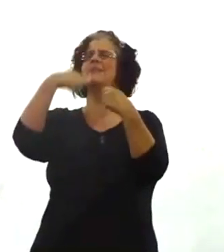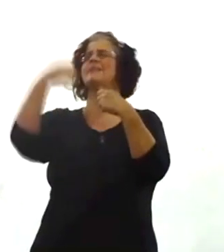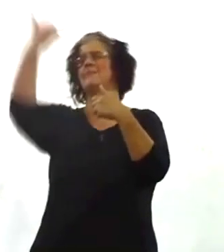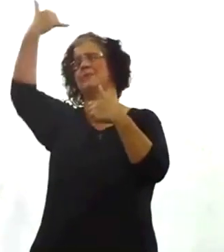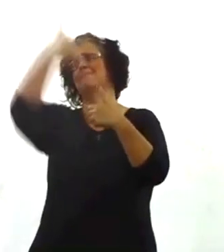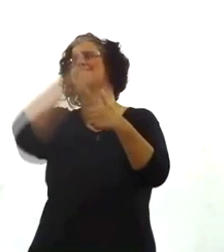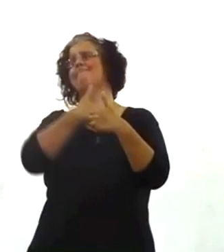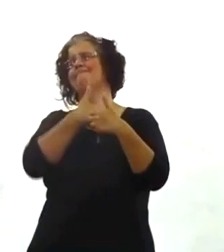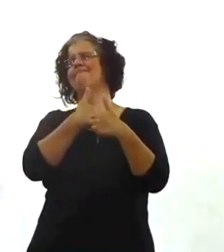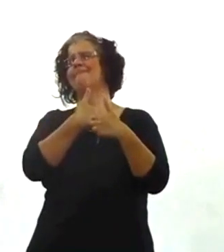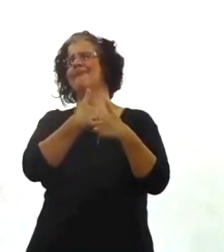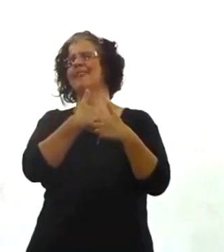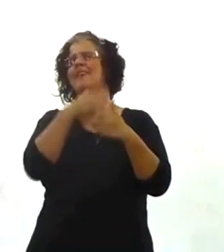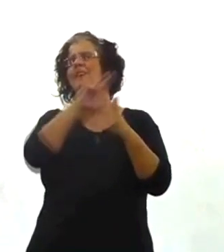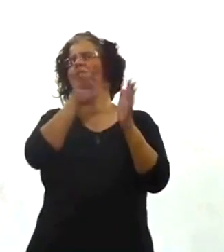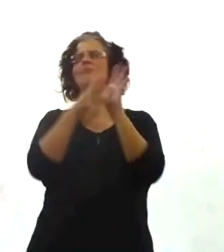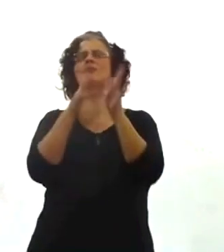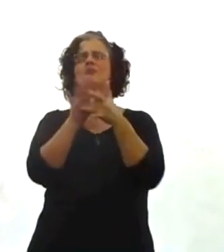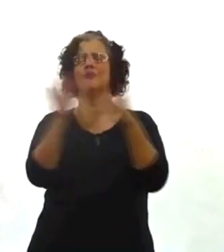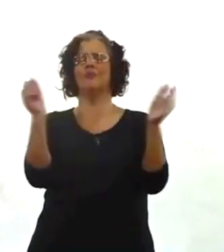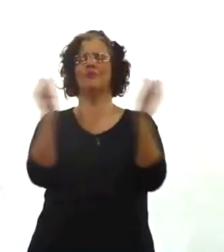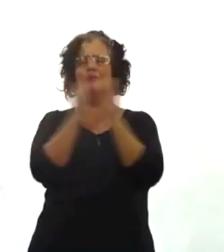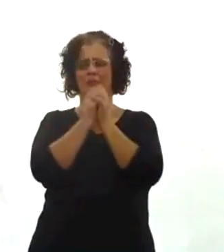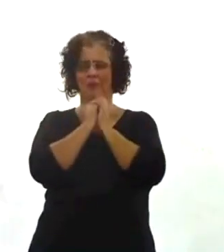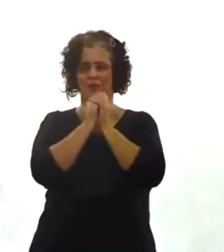pedimos. Amém.